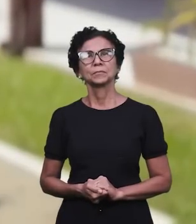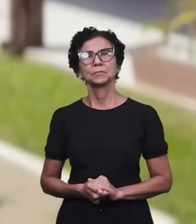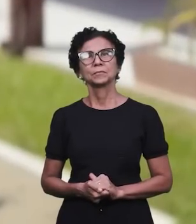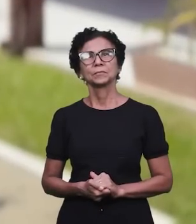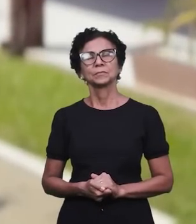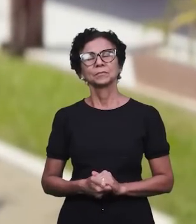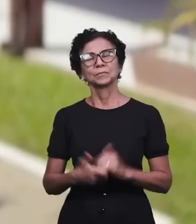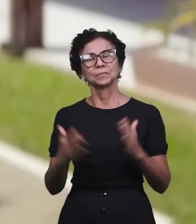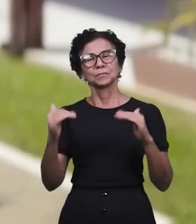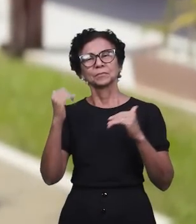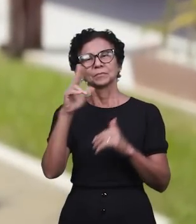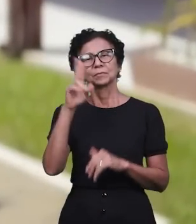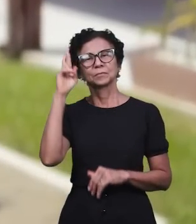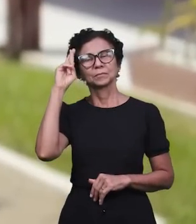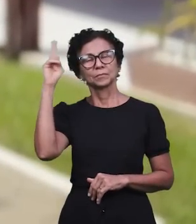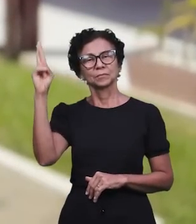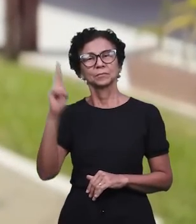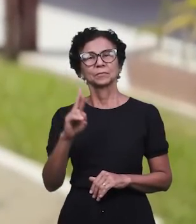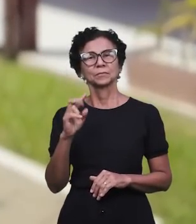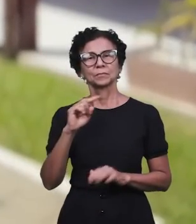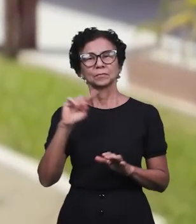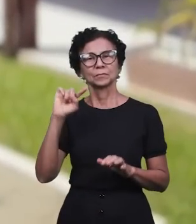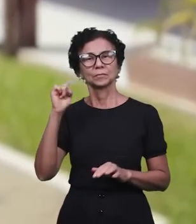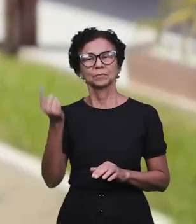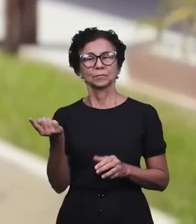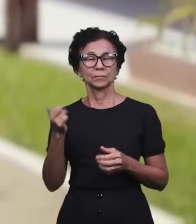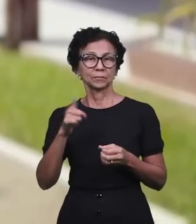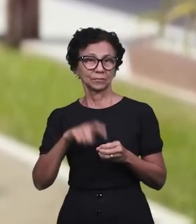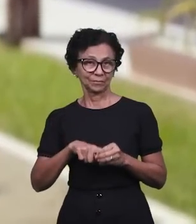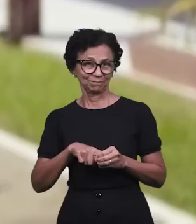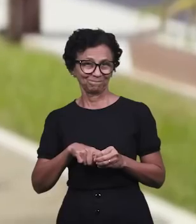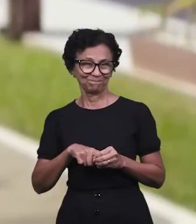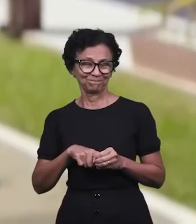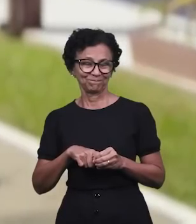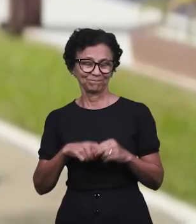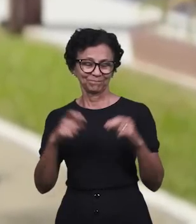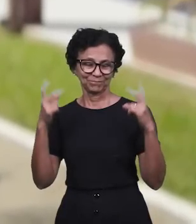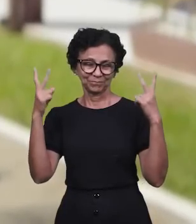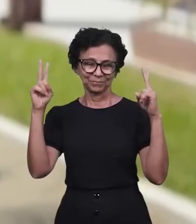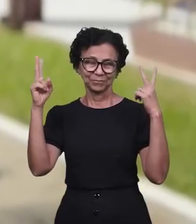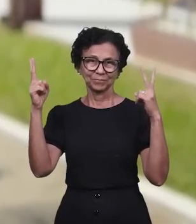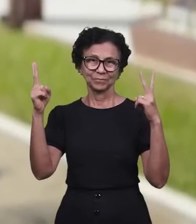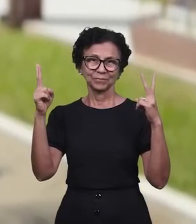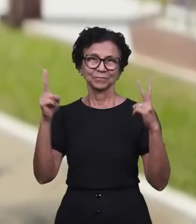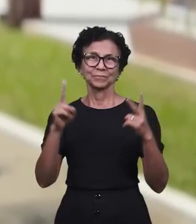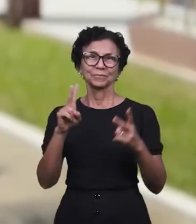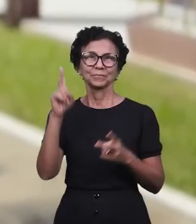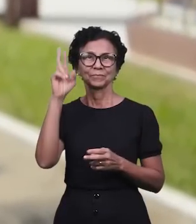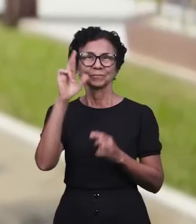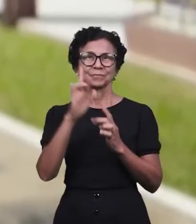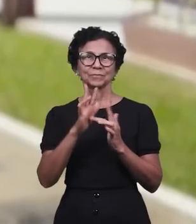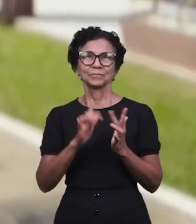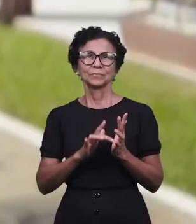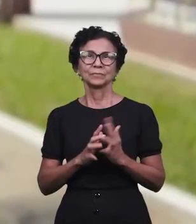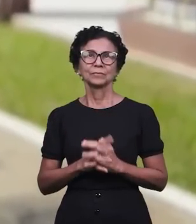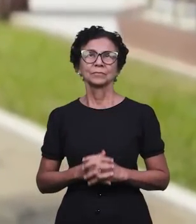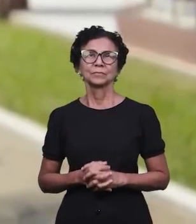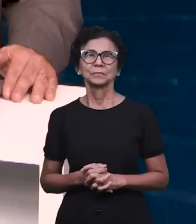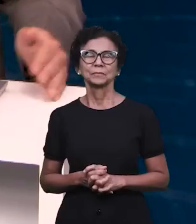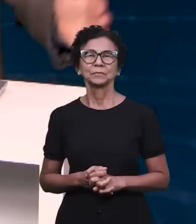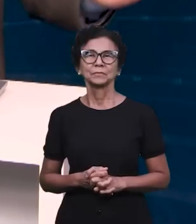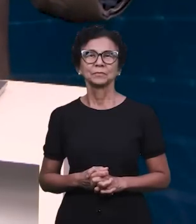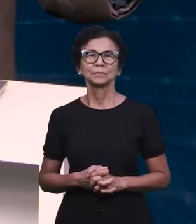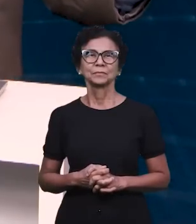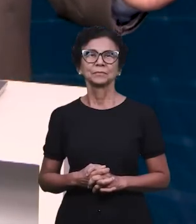do Senhor. Meus amados, nós voltaremos na semana que vem com muitas vitórias que o Senhor vai conceder aqui para Brasília. A paz do Senhor